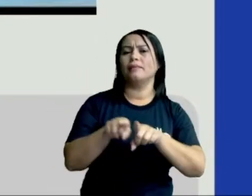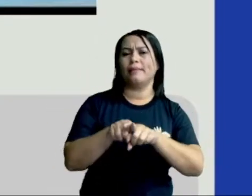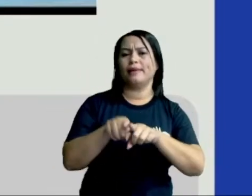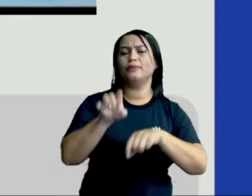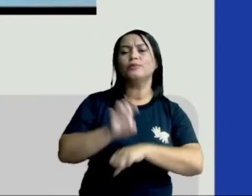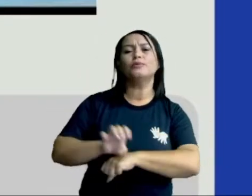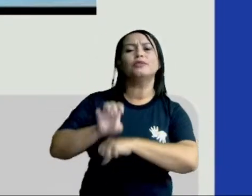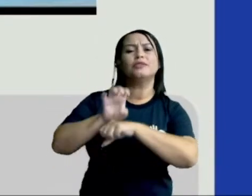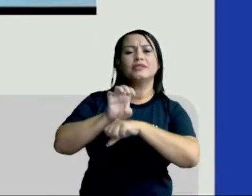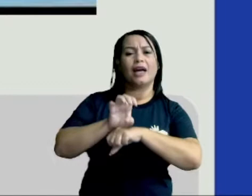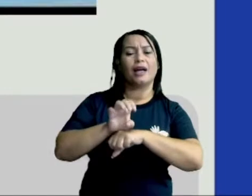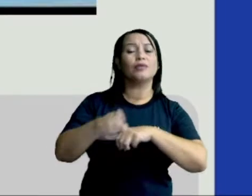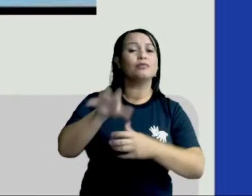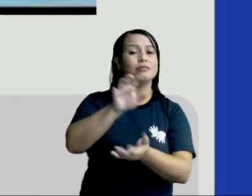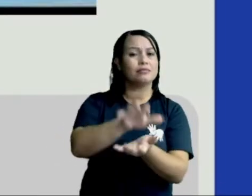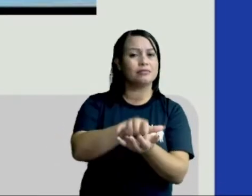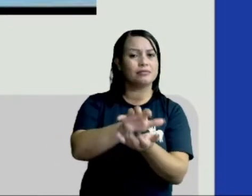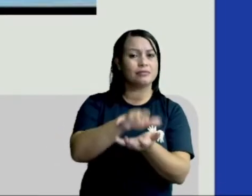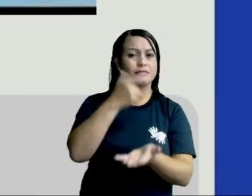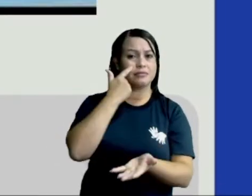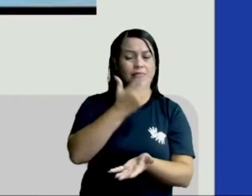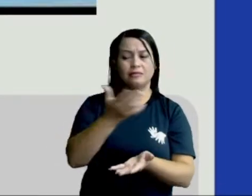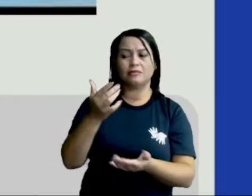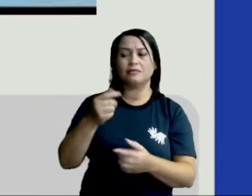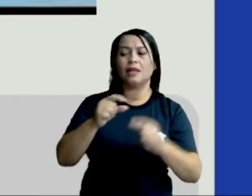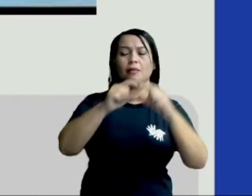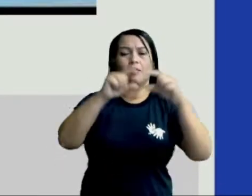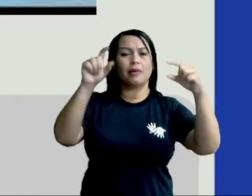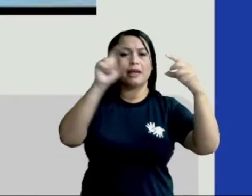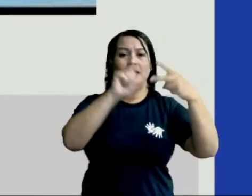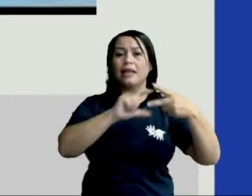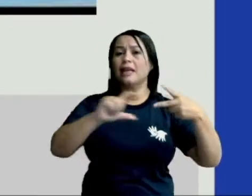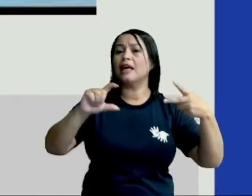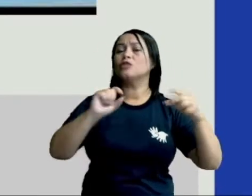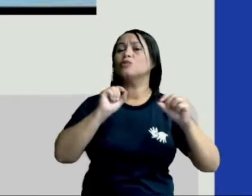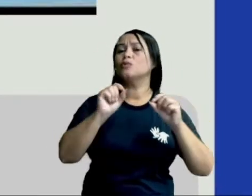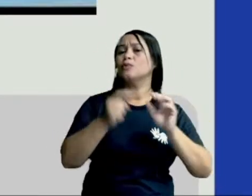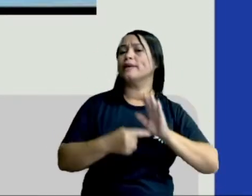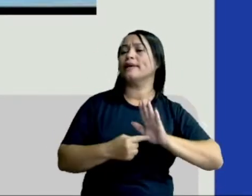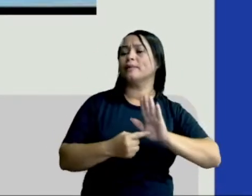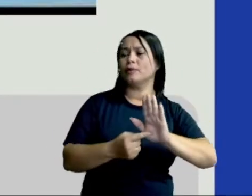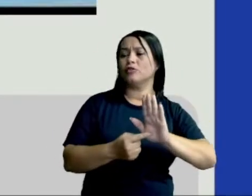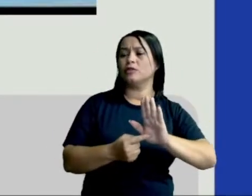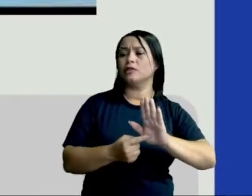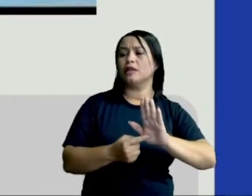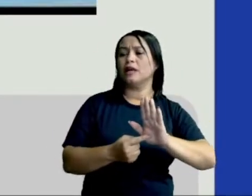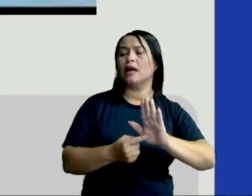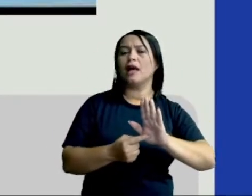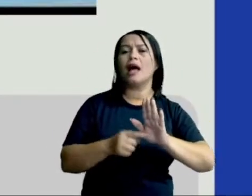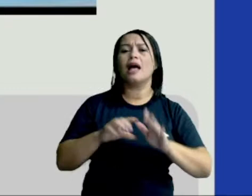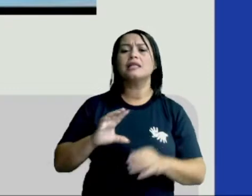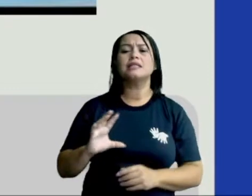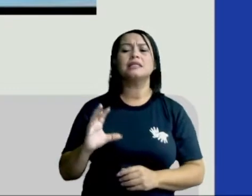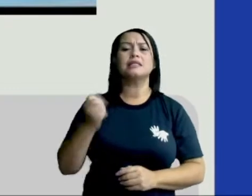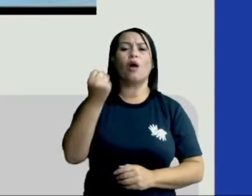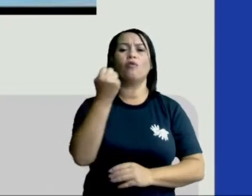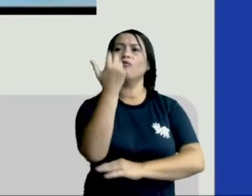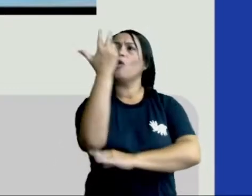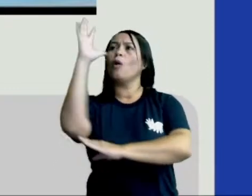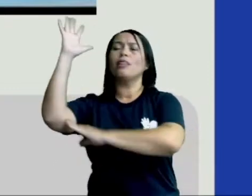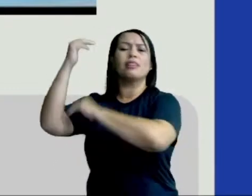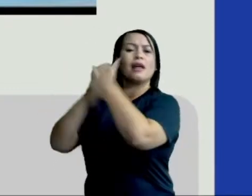estado. Observem aí nessa segunda estrofe, onde ele aponta: salve, ó terra dos